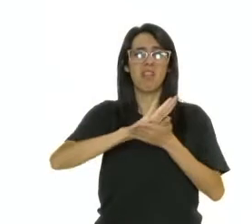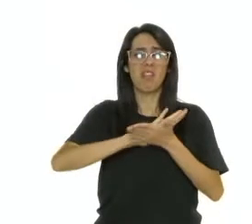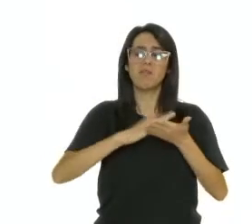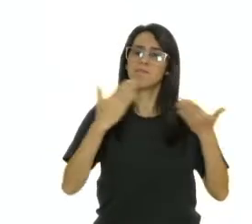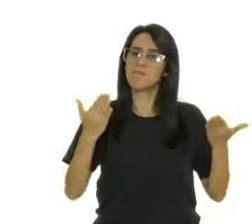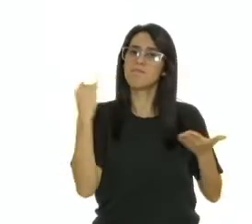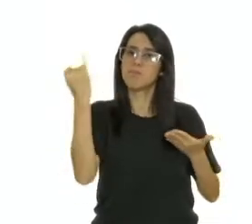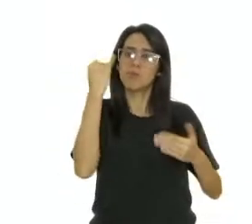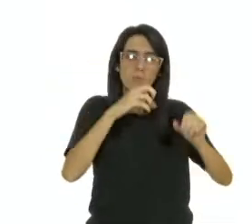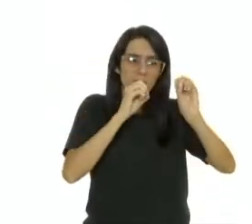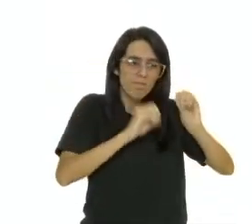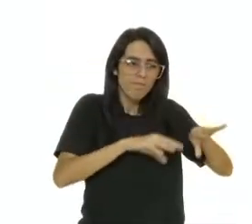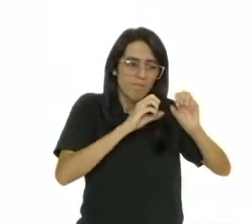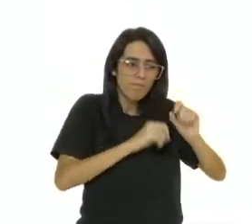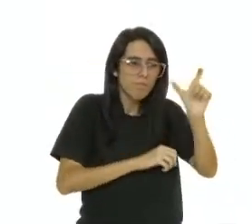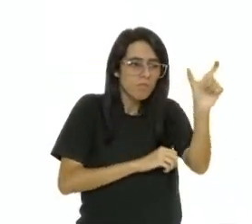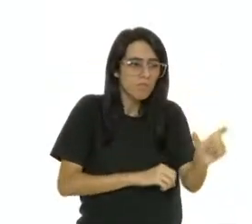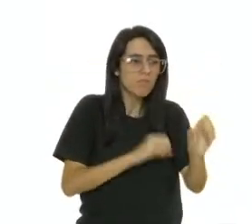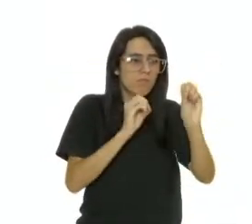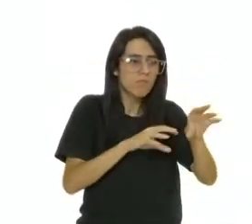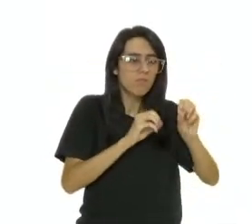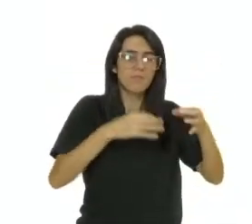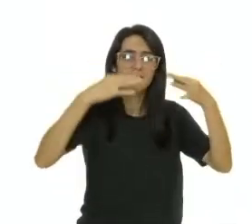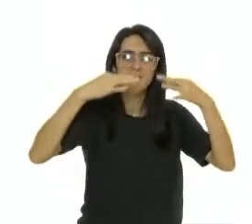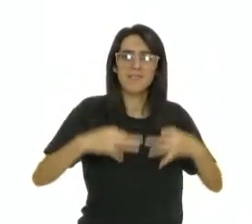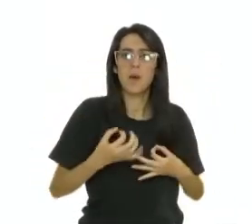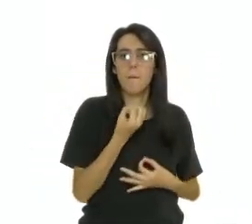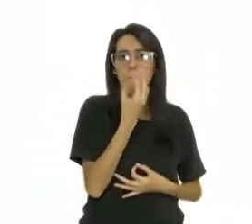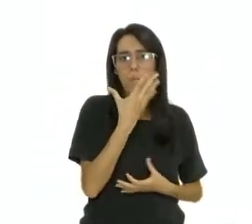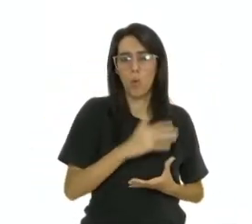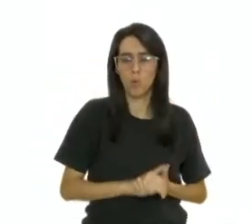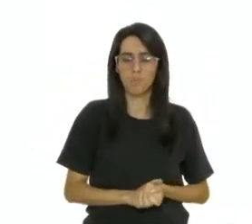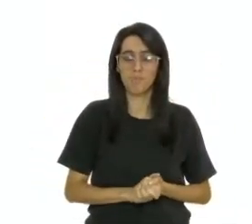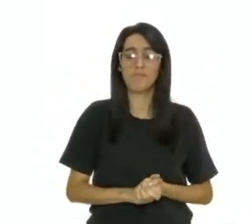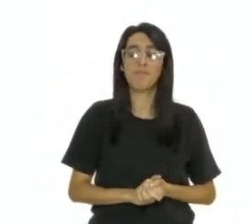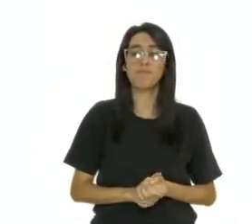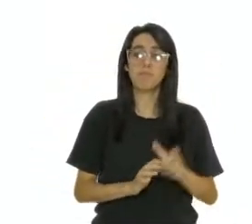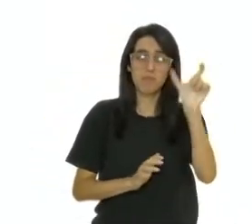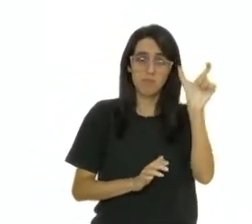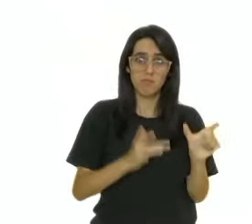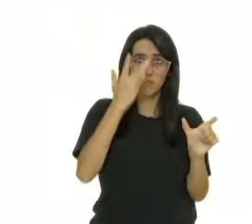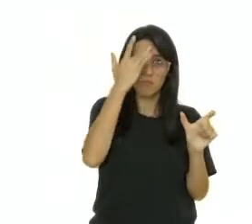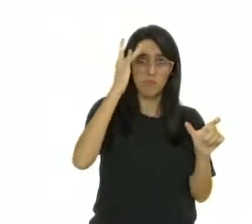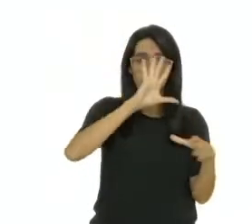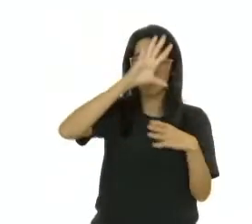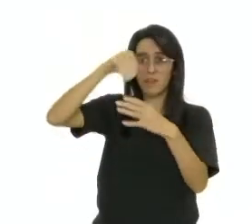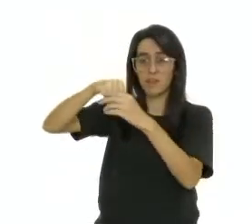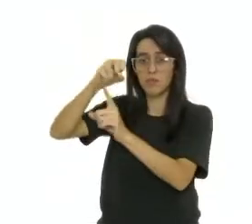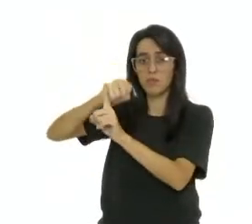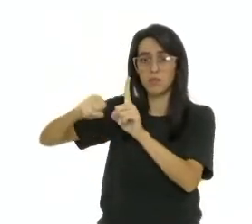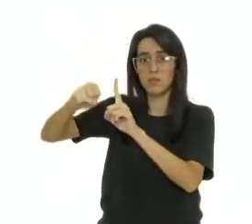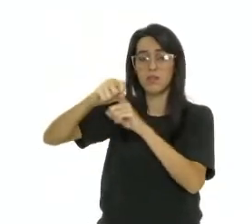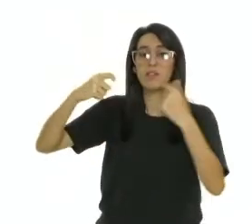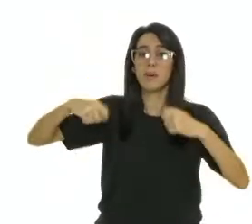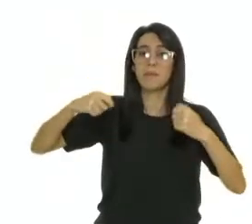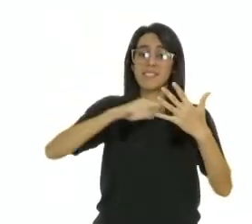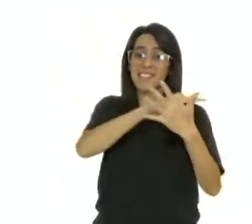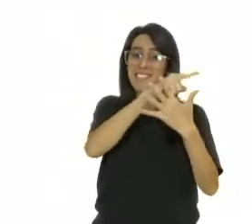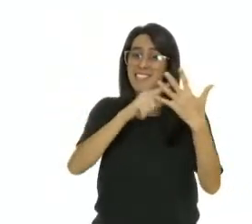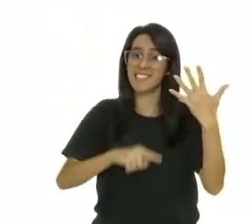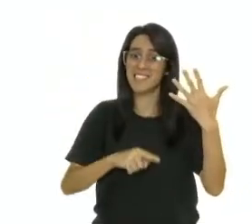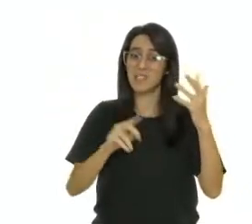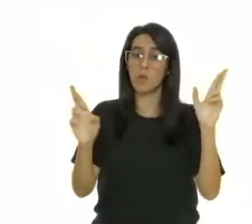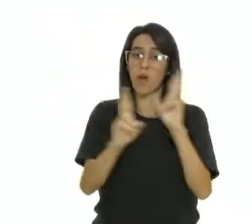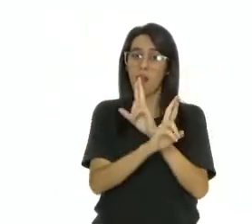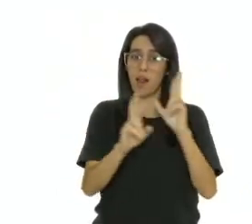em transmitir os conhecimentos corretos. O lugar do indivíduo na sociedade é regulado por 5 relações entre o senhor